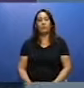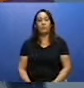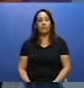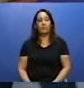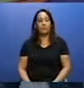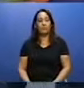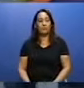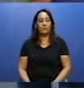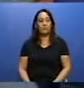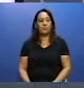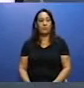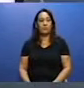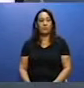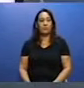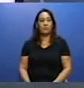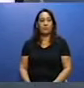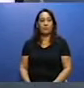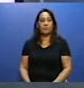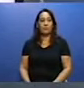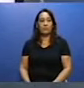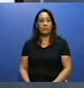tá?